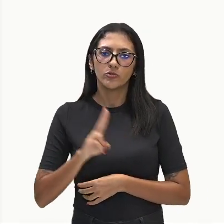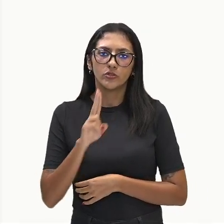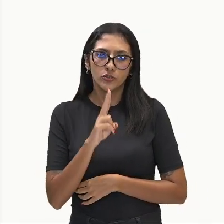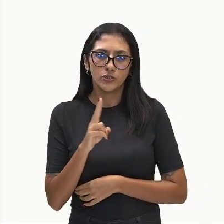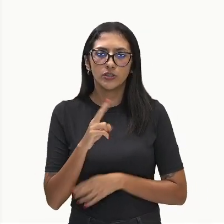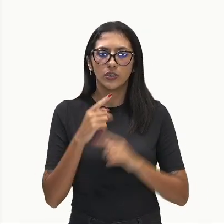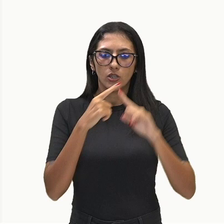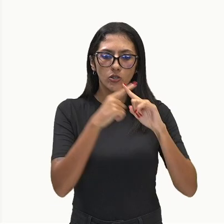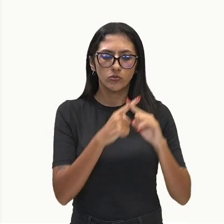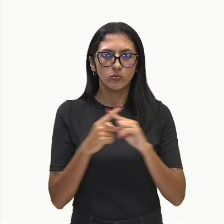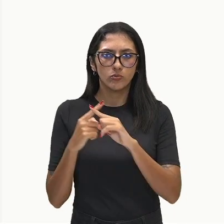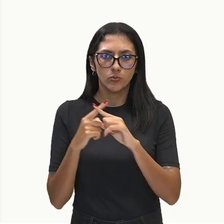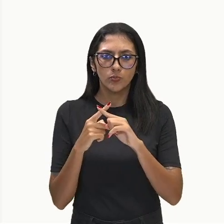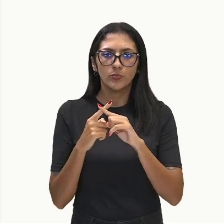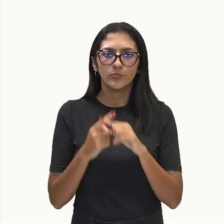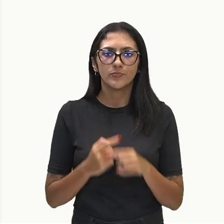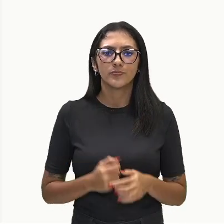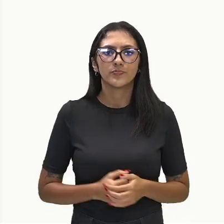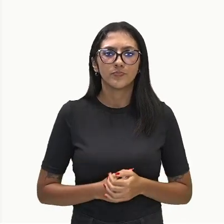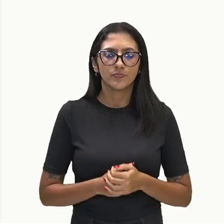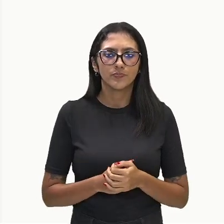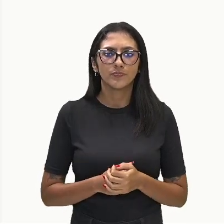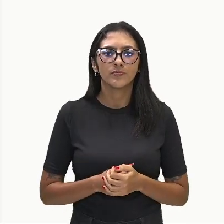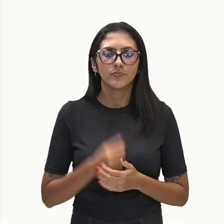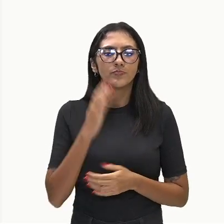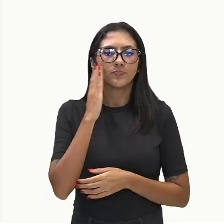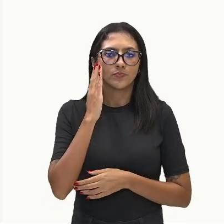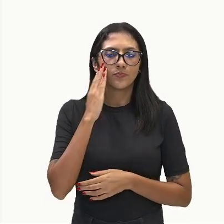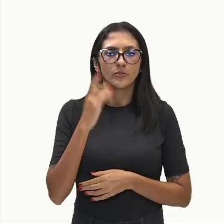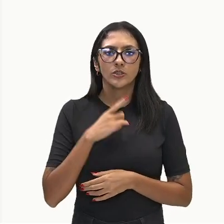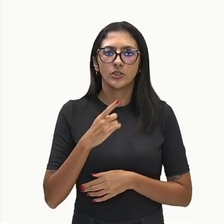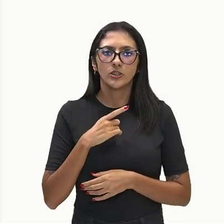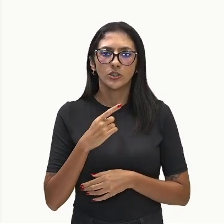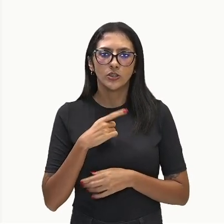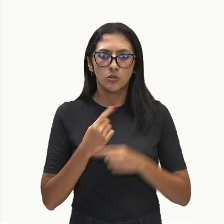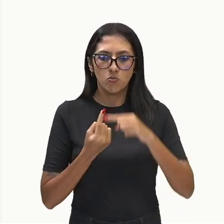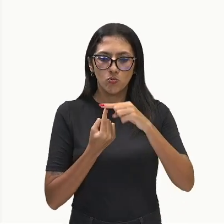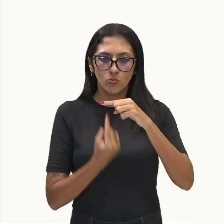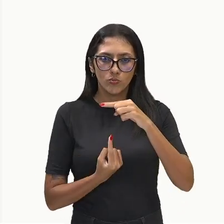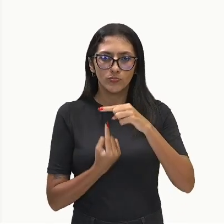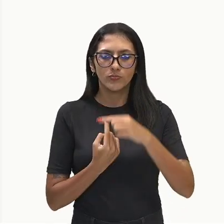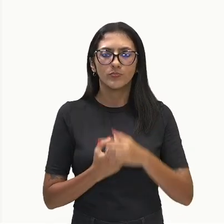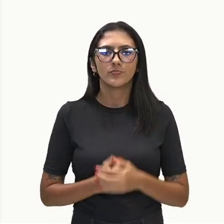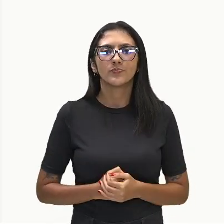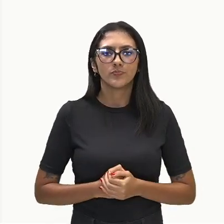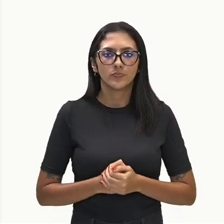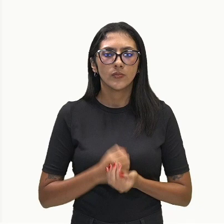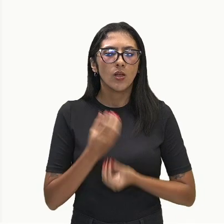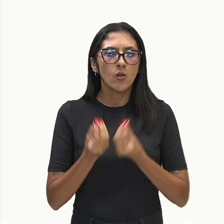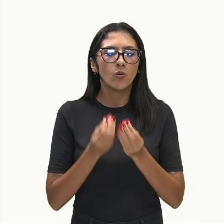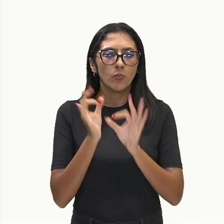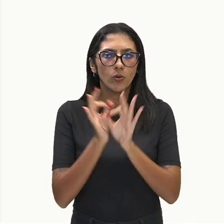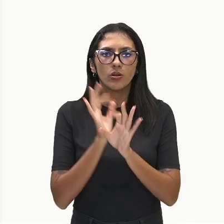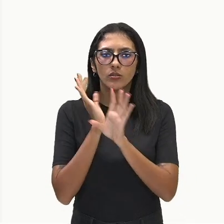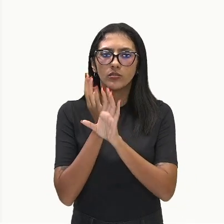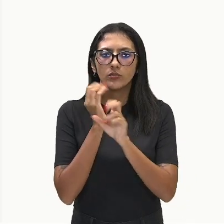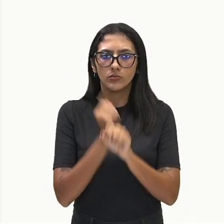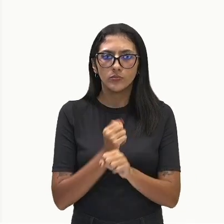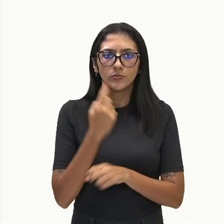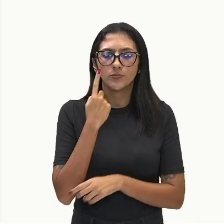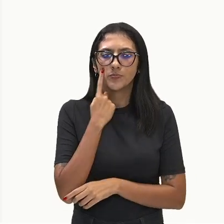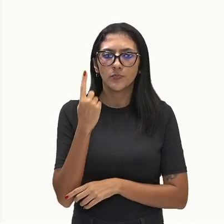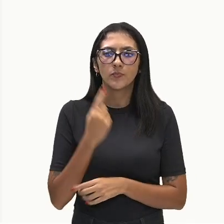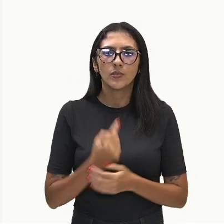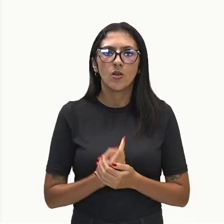4 e 1. Tem um 1 aqui embaixo do L ao quadrado. E o que que a gente faz? Pega o 4